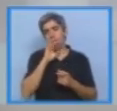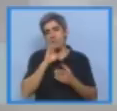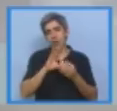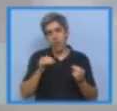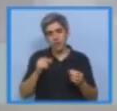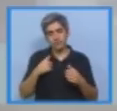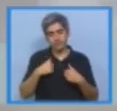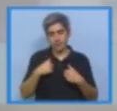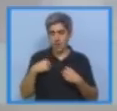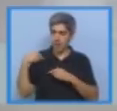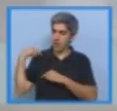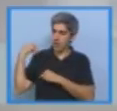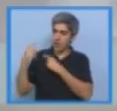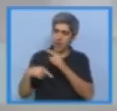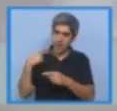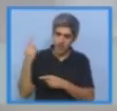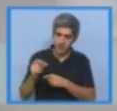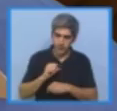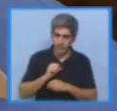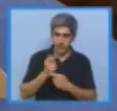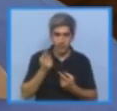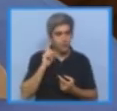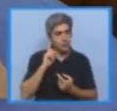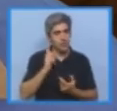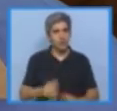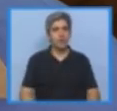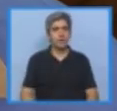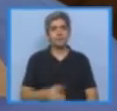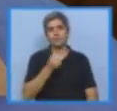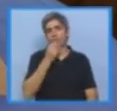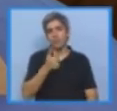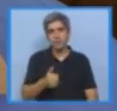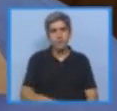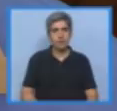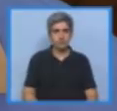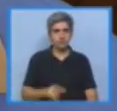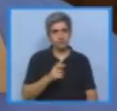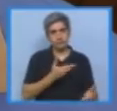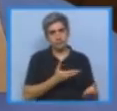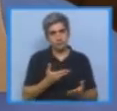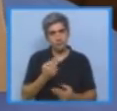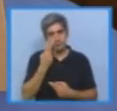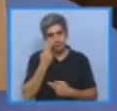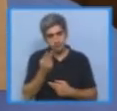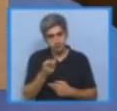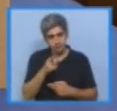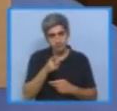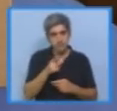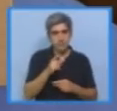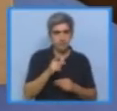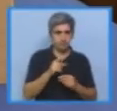a sua própria herança, não é? E acho que isso é um dado bastante importante. Muito bem, fica esse convite também a visitar